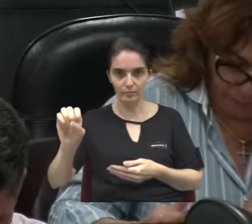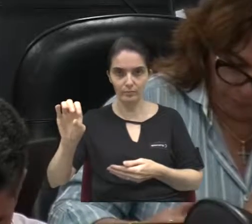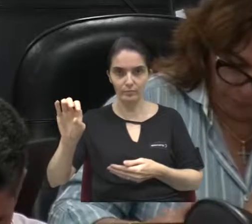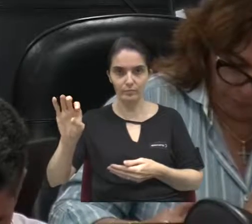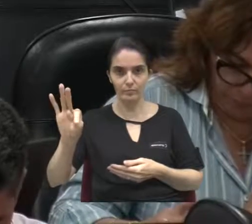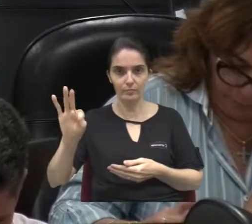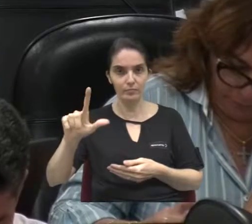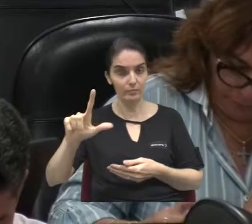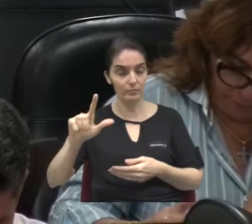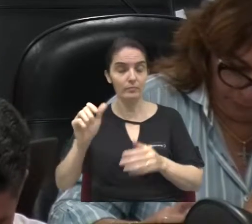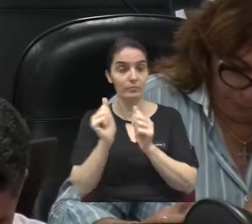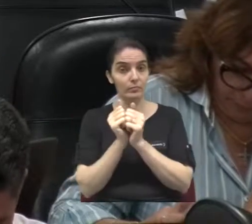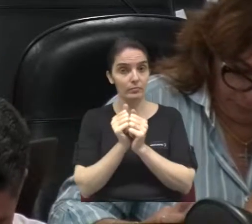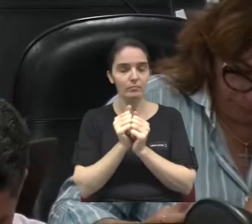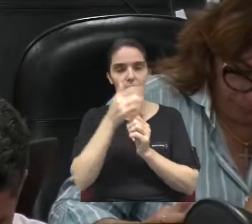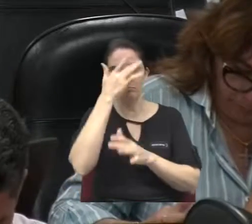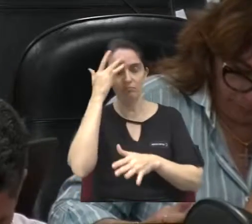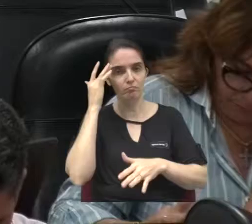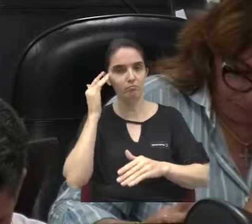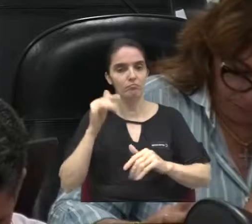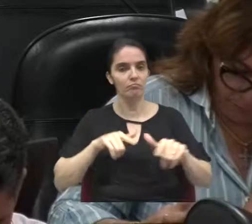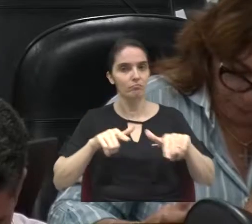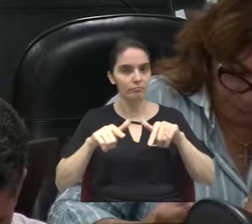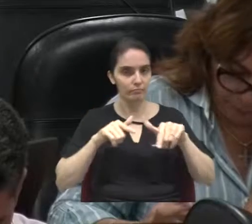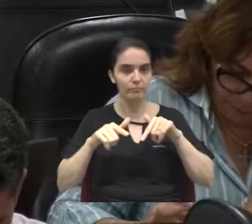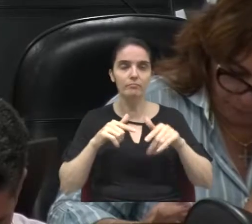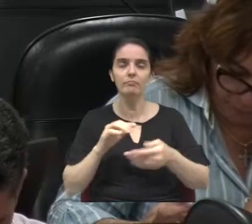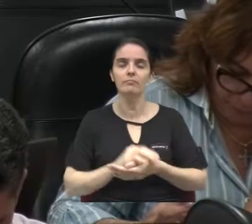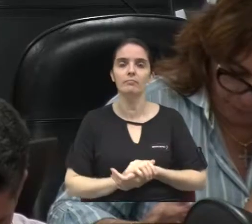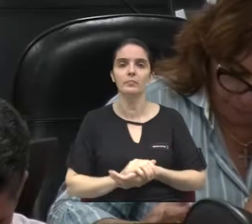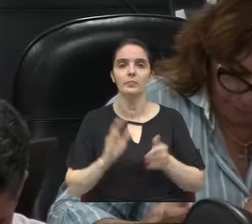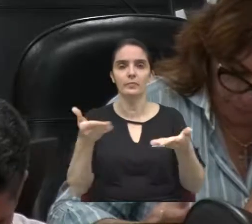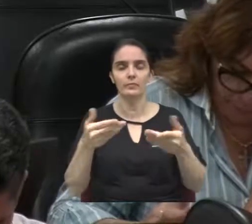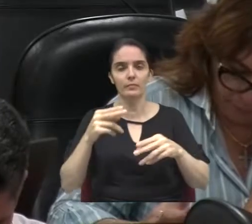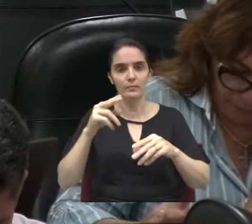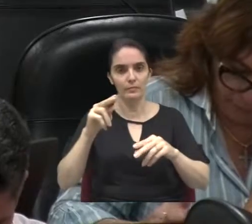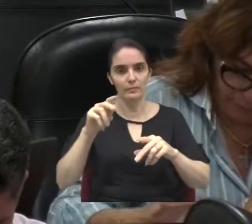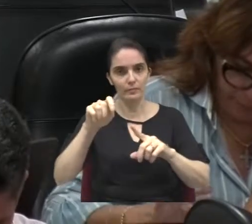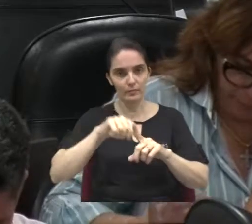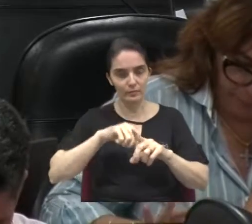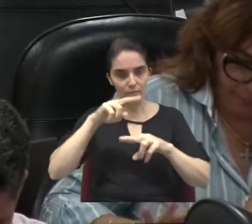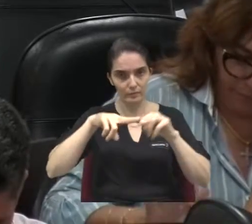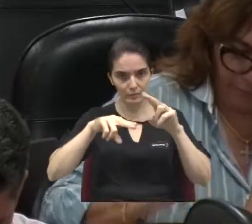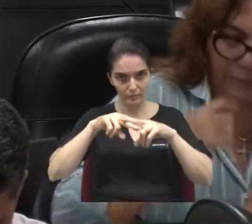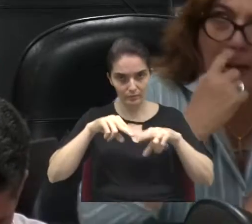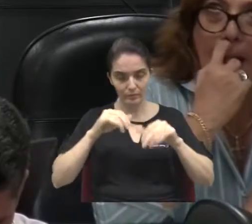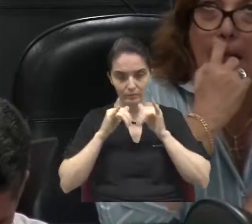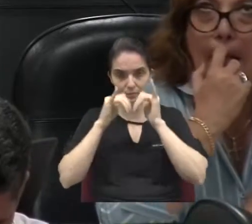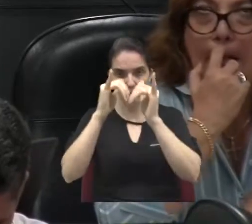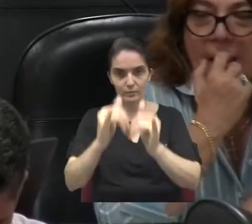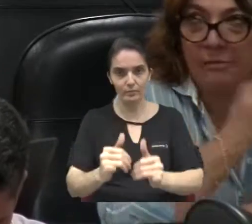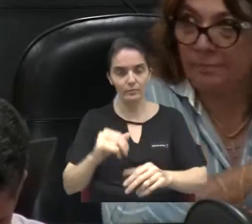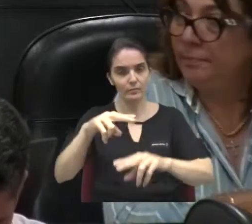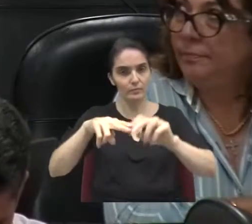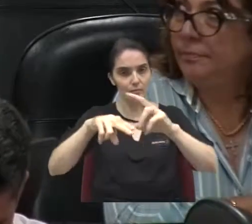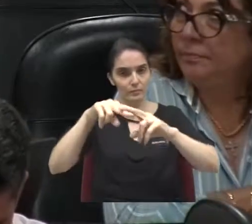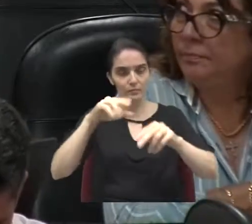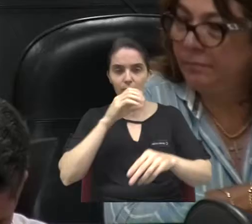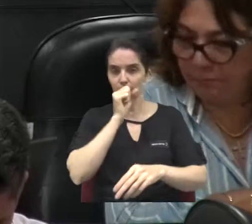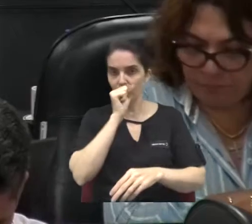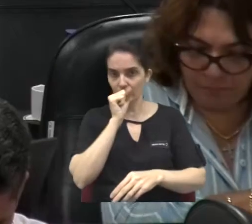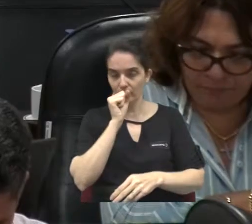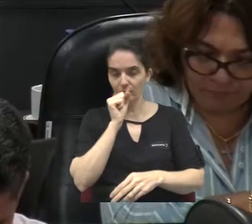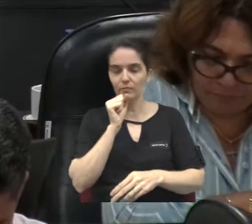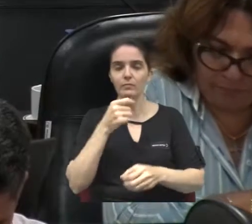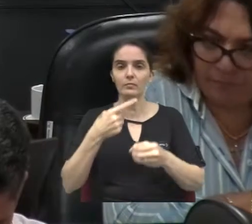que abraçou, nesse mês de junho, a campanha do Junho Laranja, aqui na cidade de